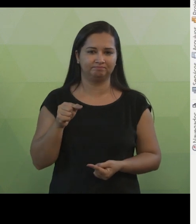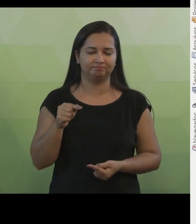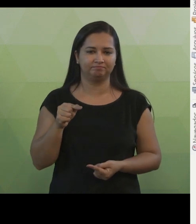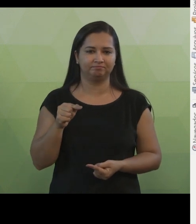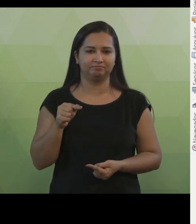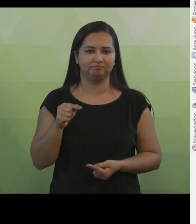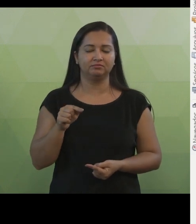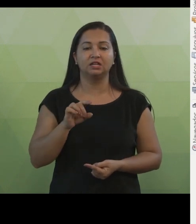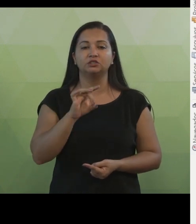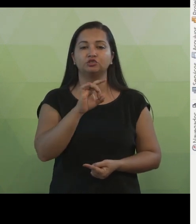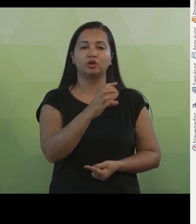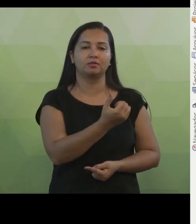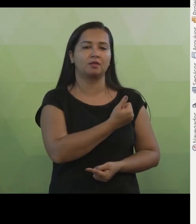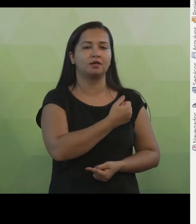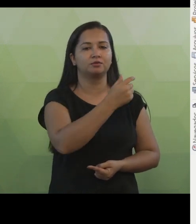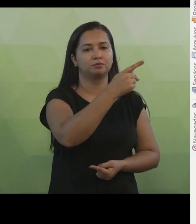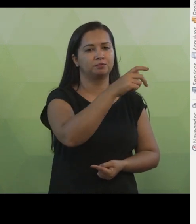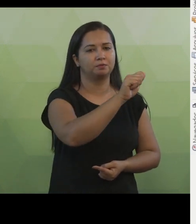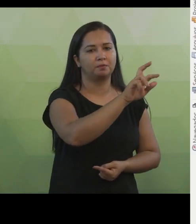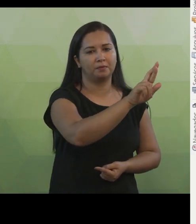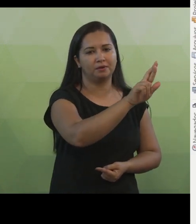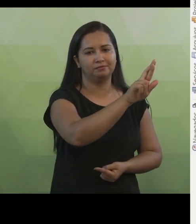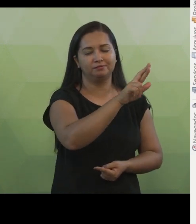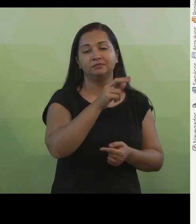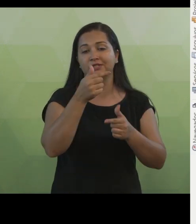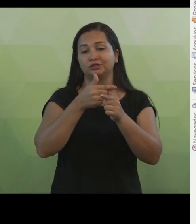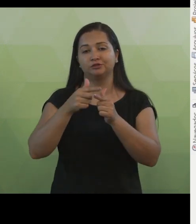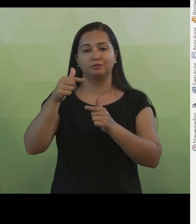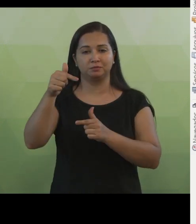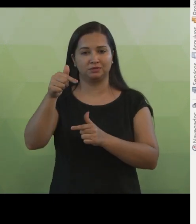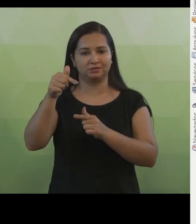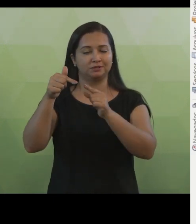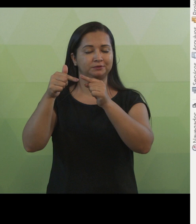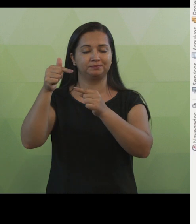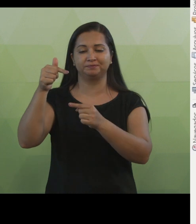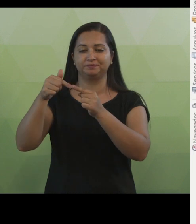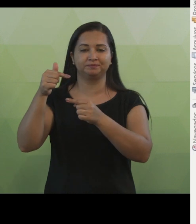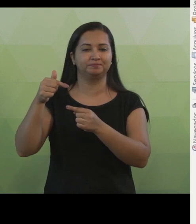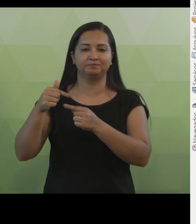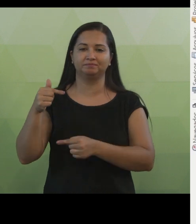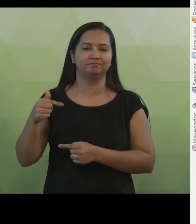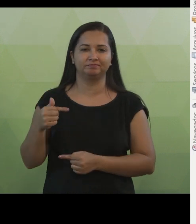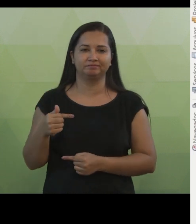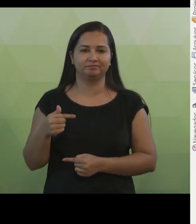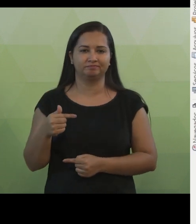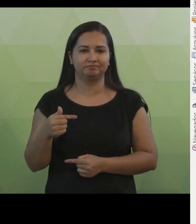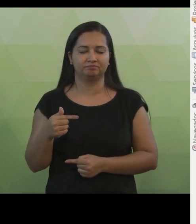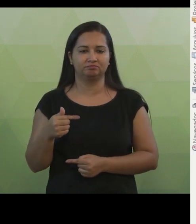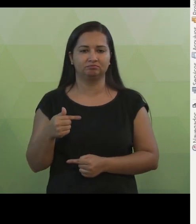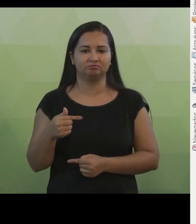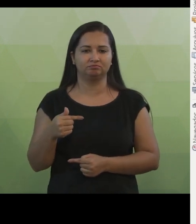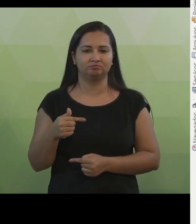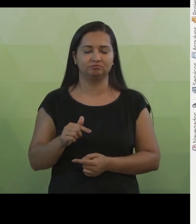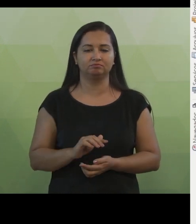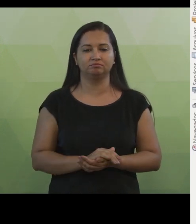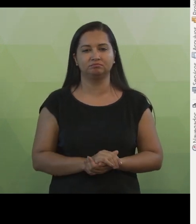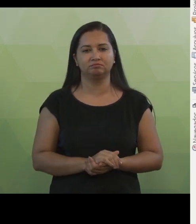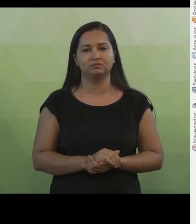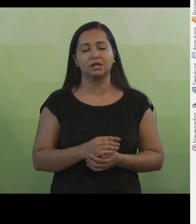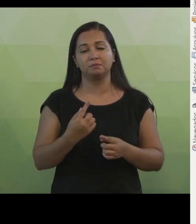só para a gente exemplificar. 18 dividido por 7 dá 2. Sobram